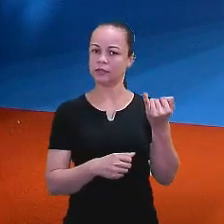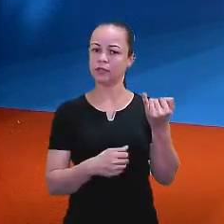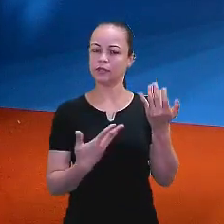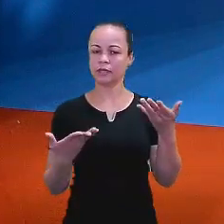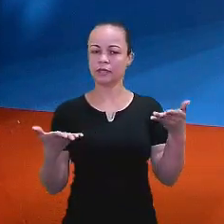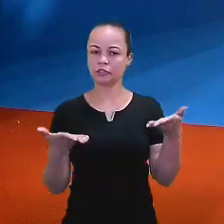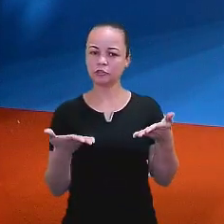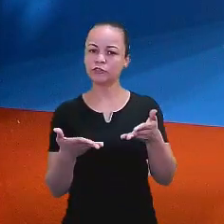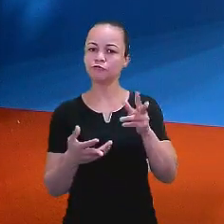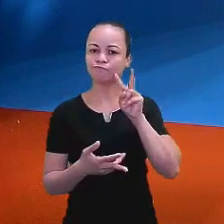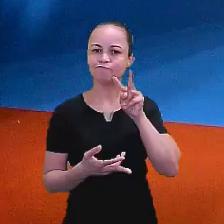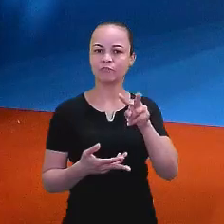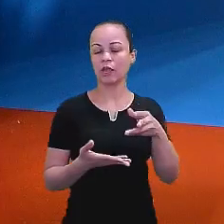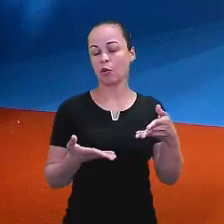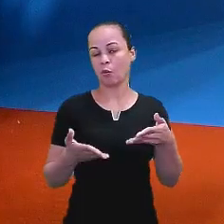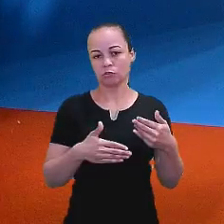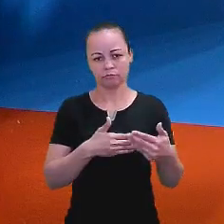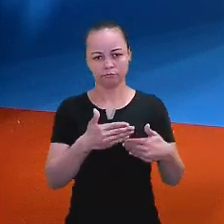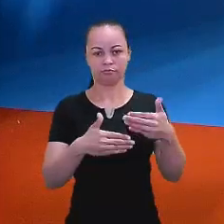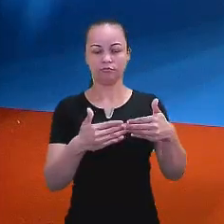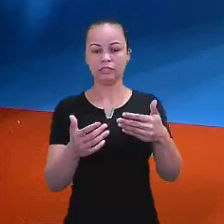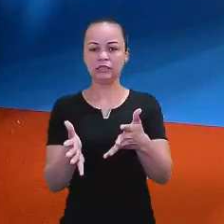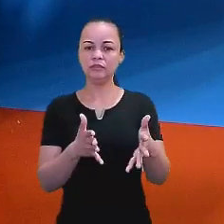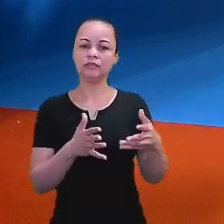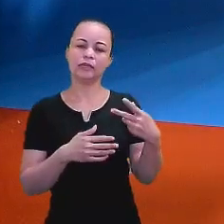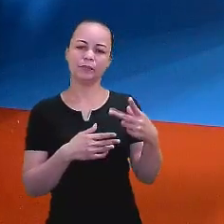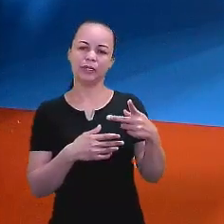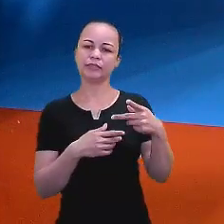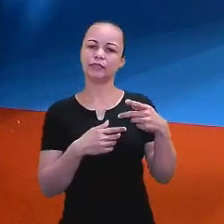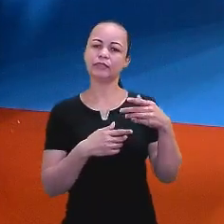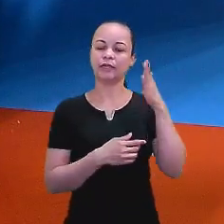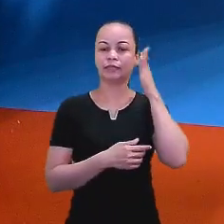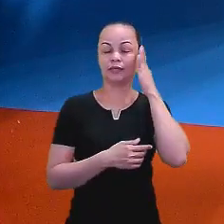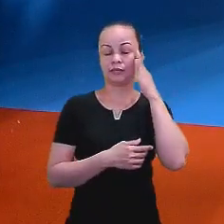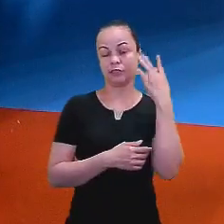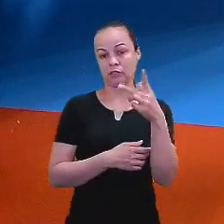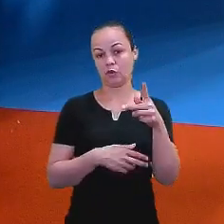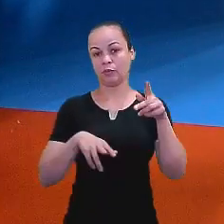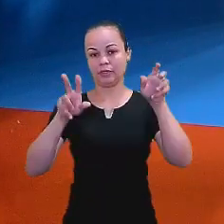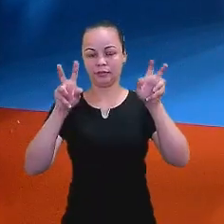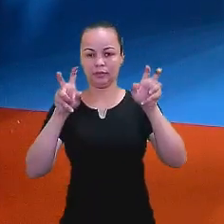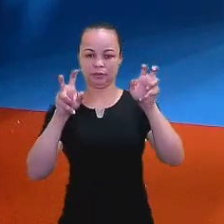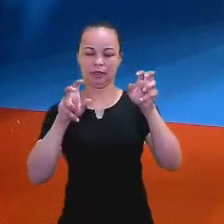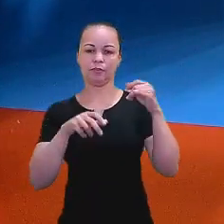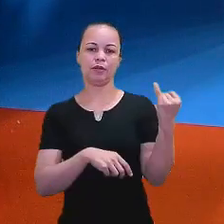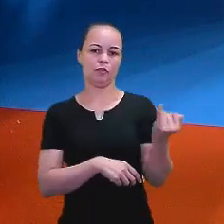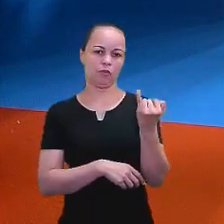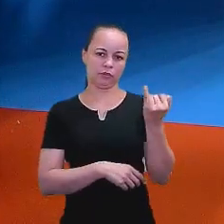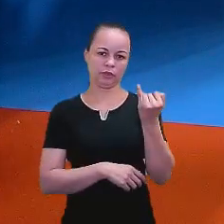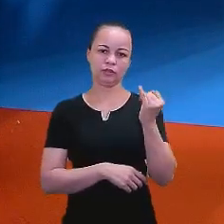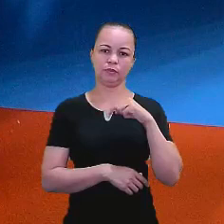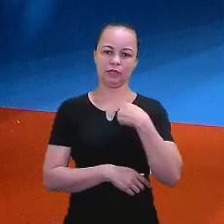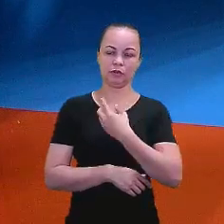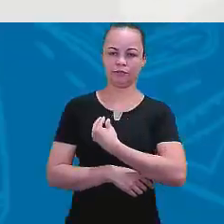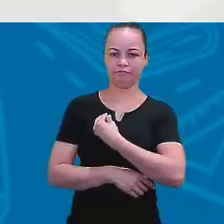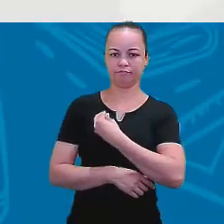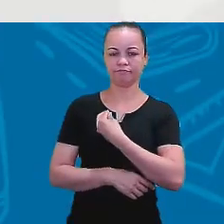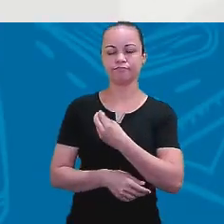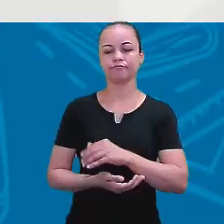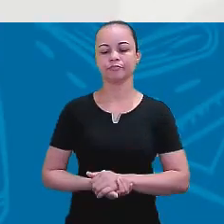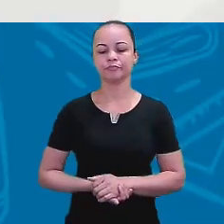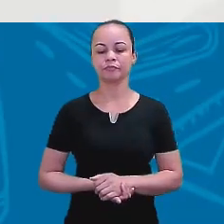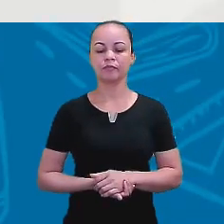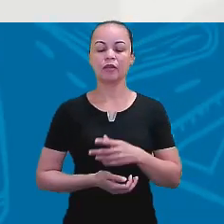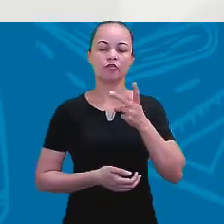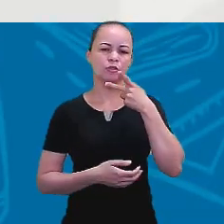precisa estar antenado, né, sobre esses conteúdos aí, sobre esse assunto muito importante para a nossa vida, tá certo? A gente vai